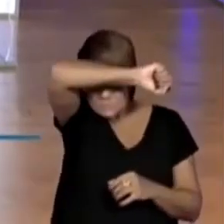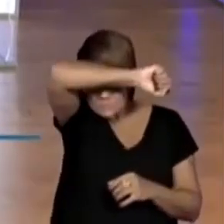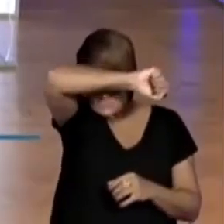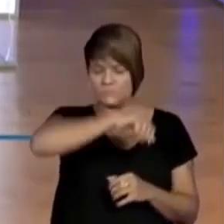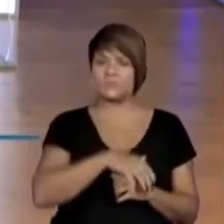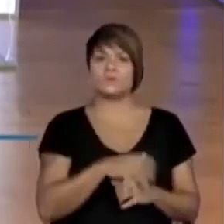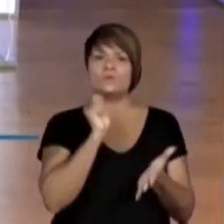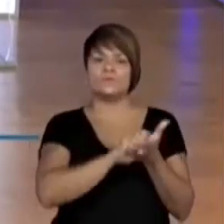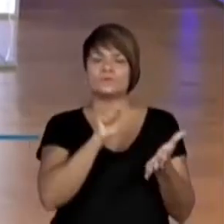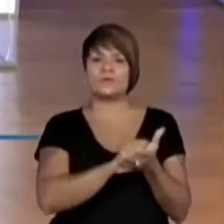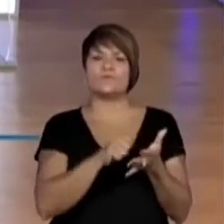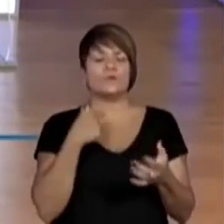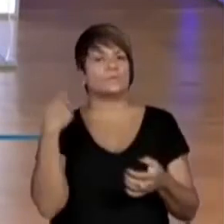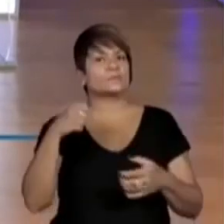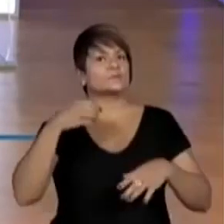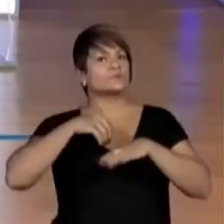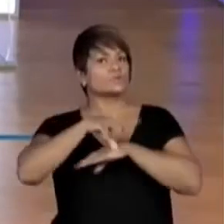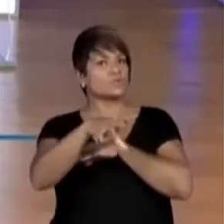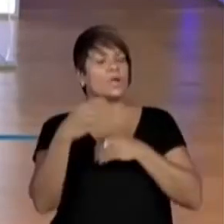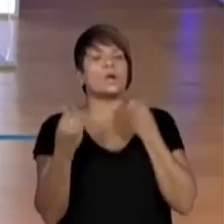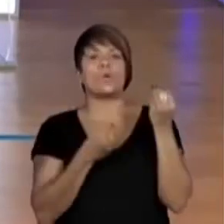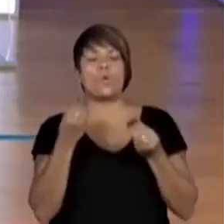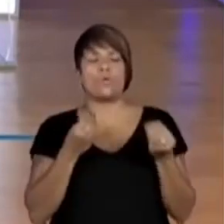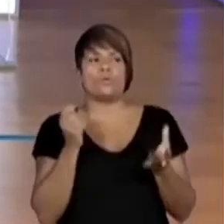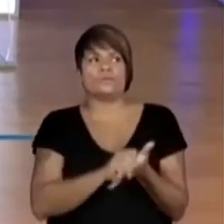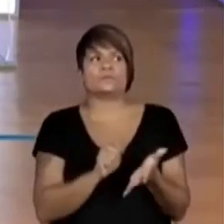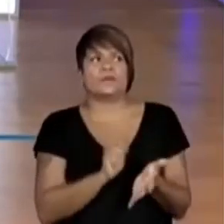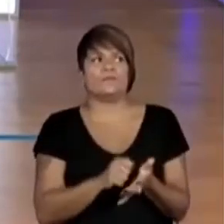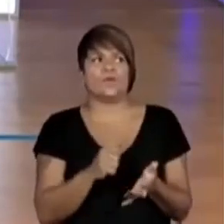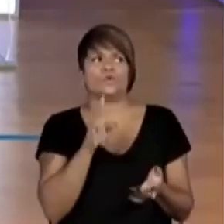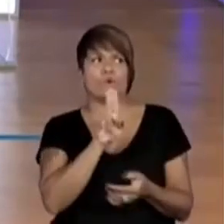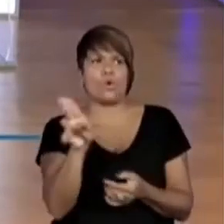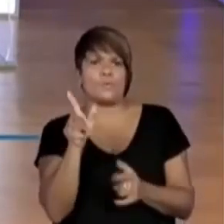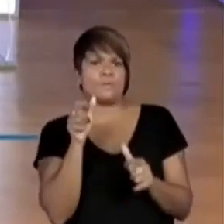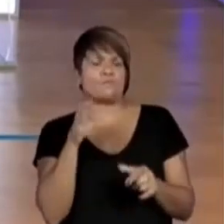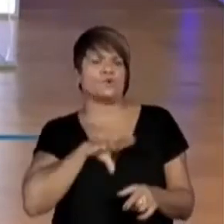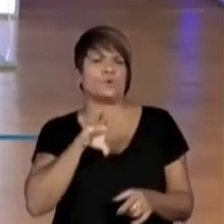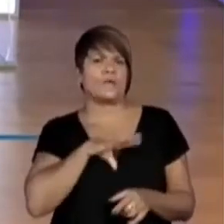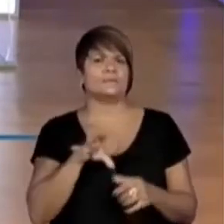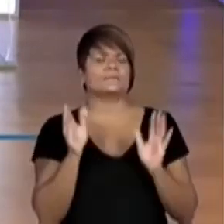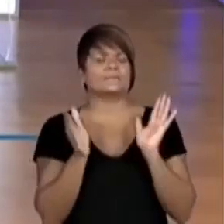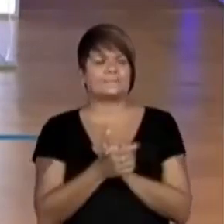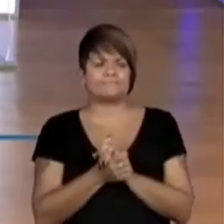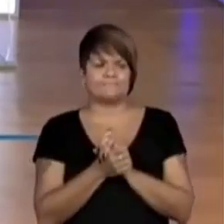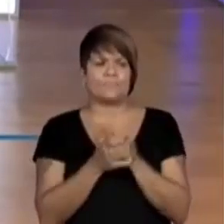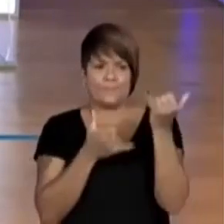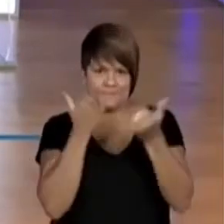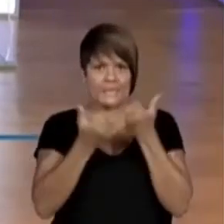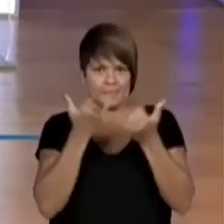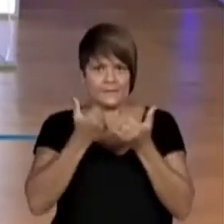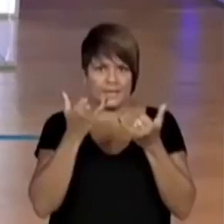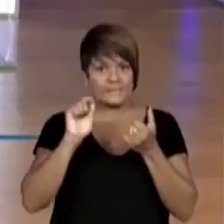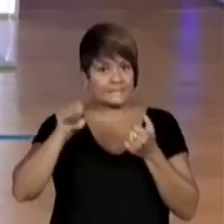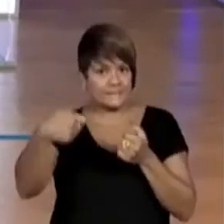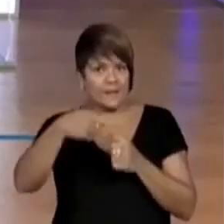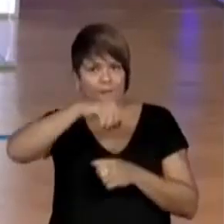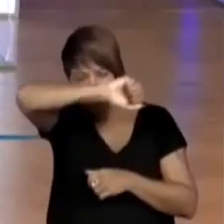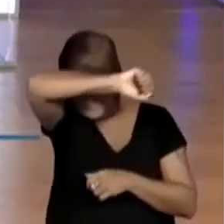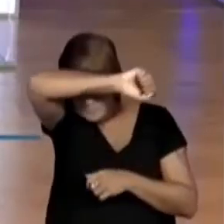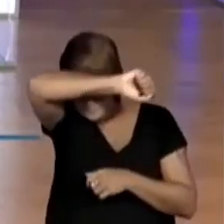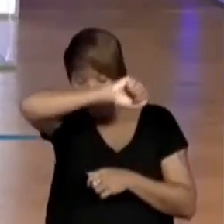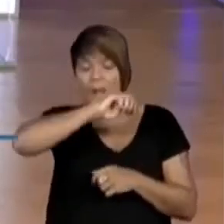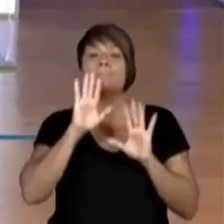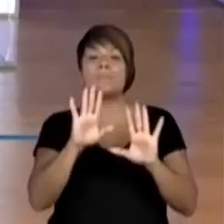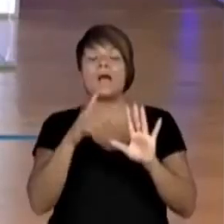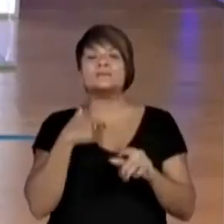Eu preciso de dicas, hein, professor? Porque eu nunca escrevi o nome dessa brincadeira. Eu estou pensando como se eu fosse um estudante, né? Eu